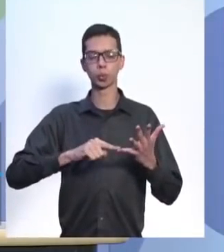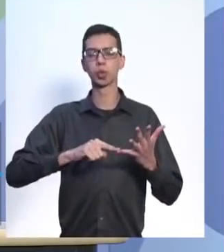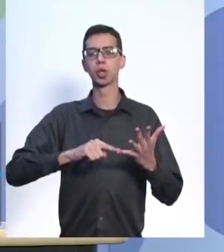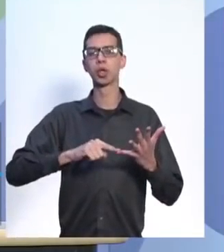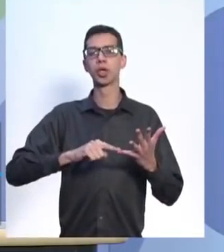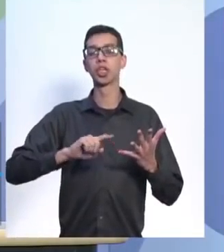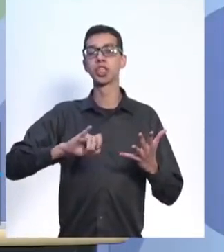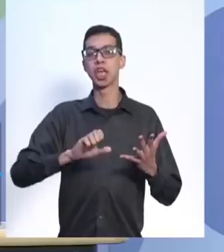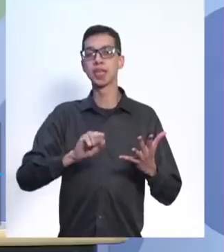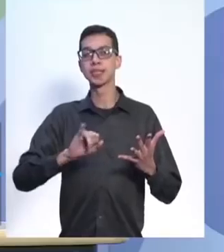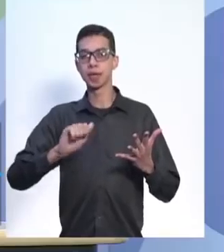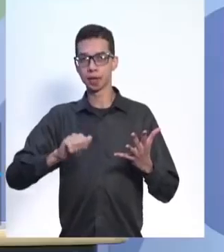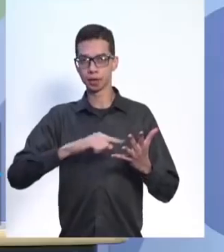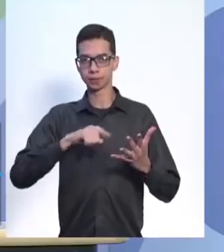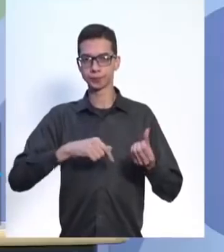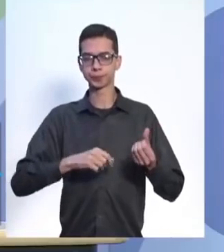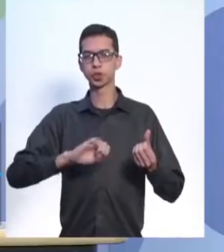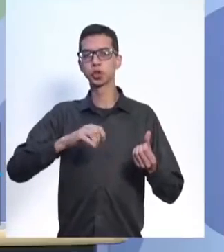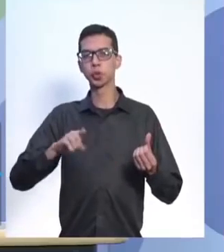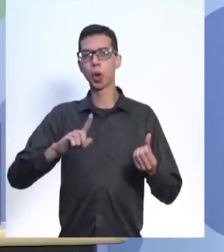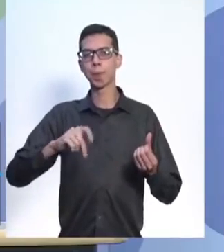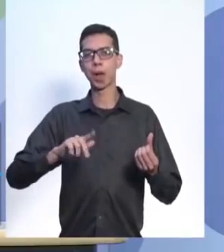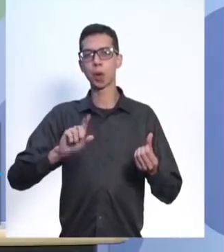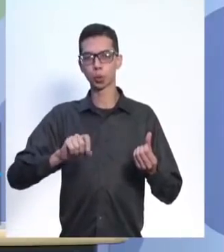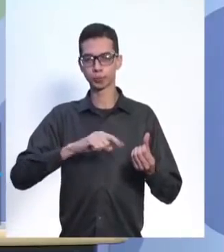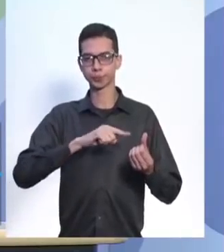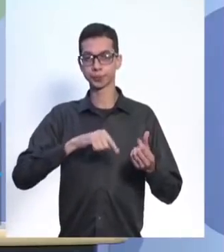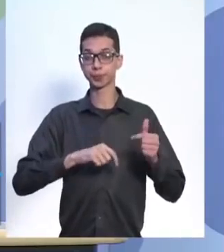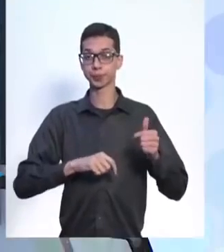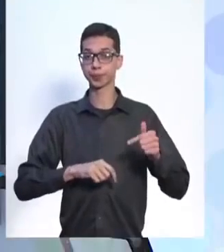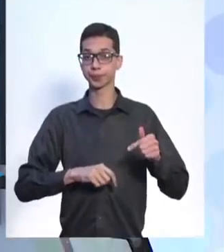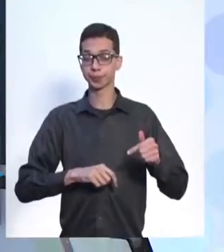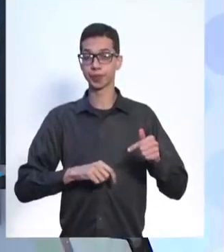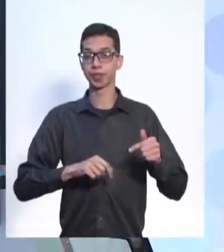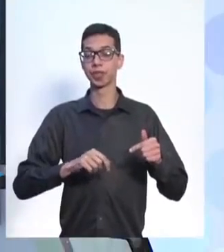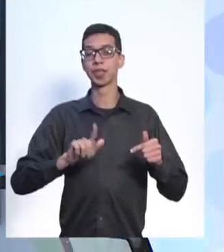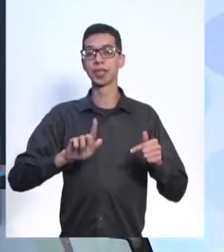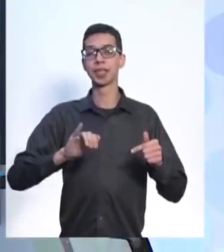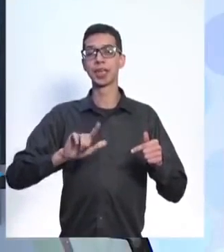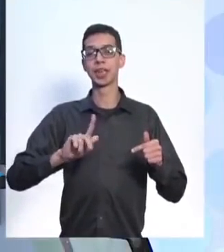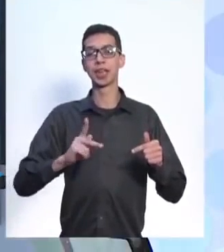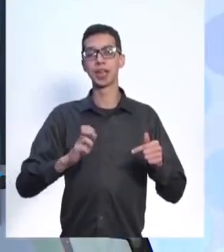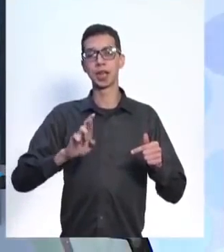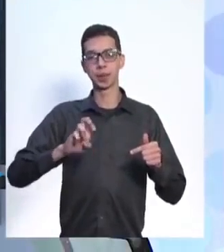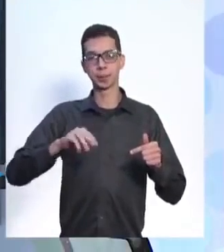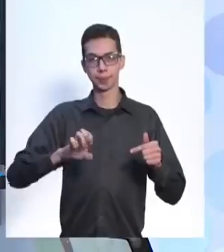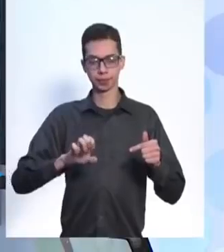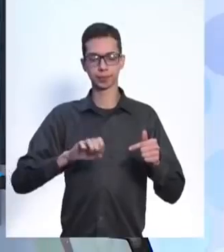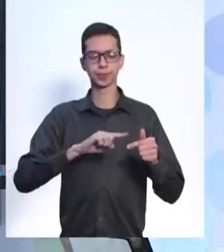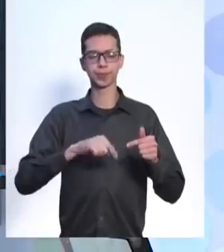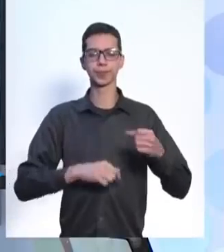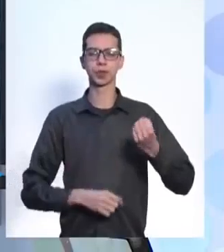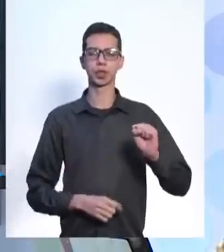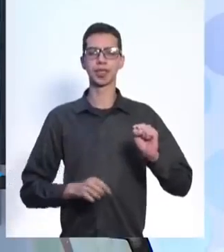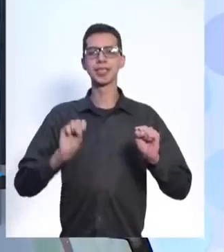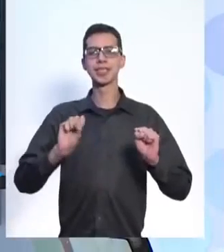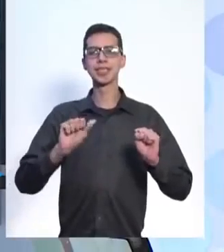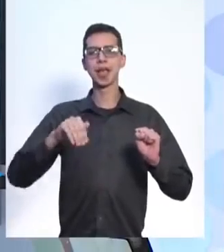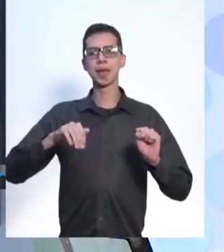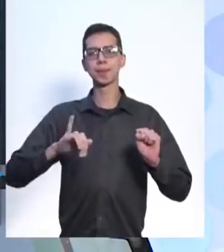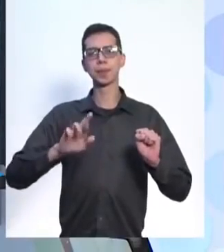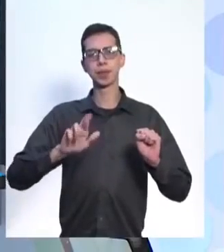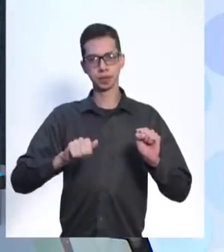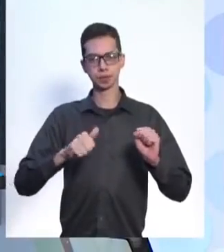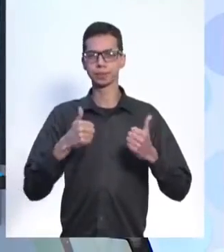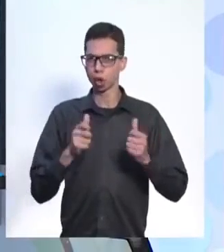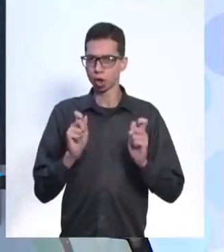a Samira. E aí, professora Inês, é isso? Para cima e para baixo? Vamos então verificar, pessoal? Então, eu falei para vocês olhar o